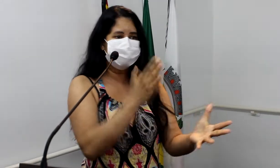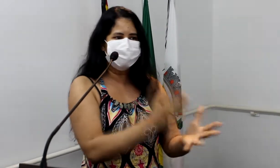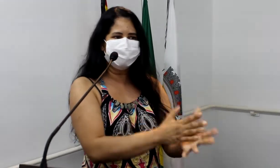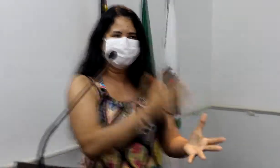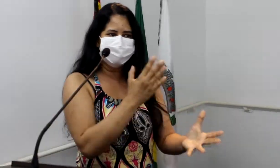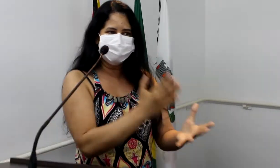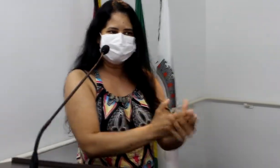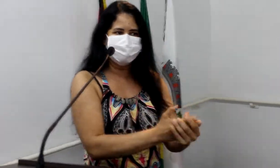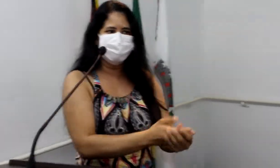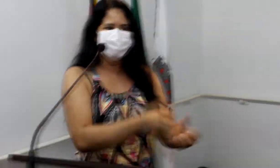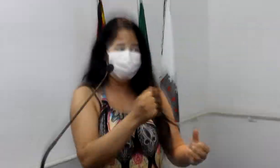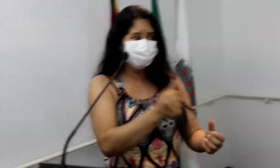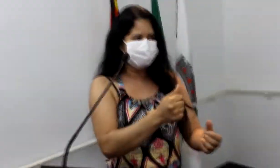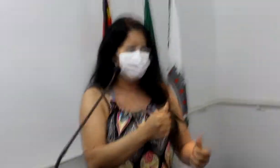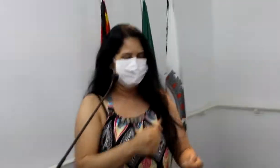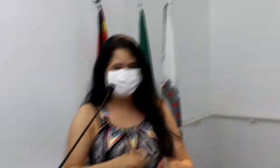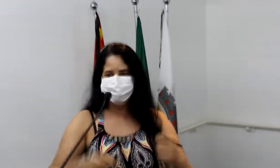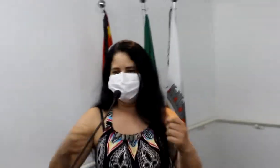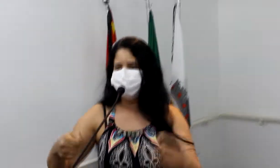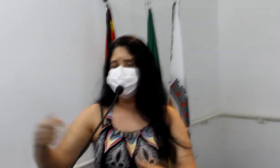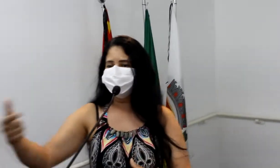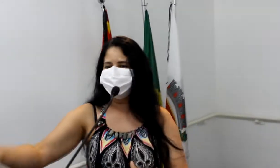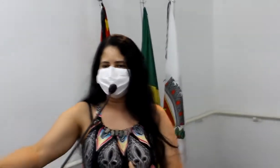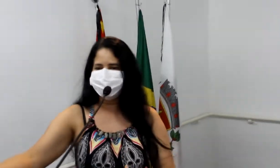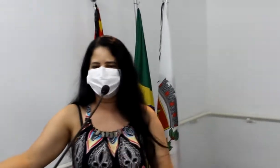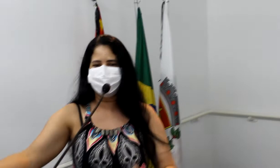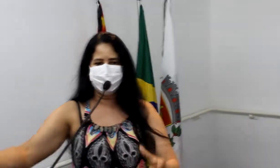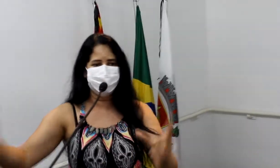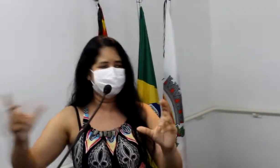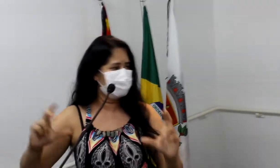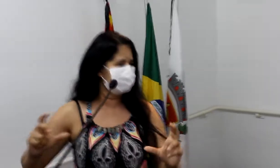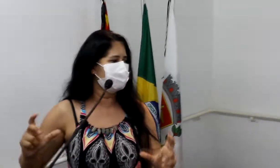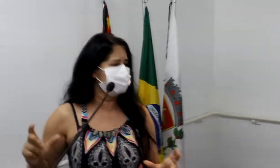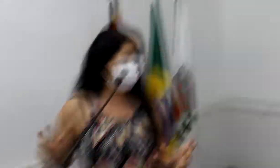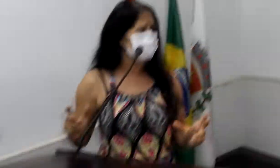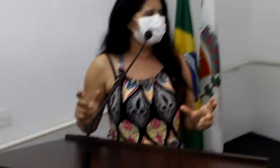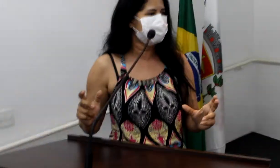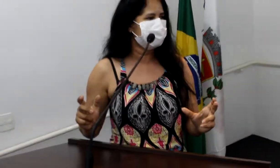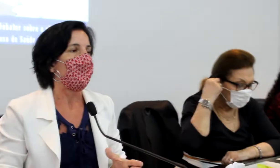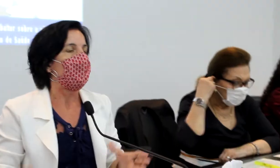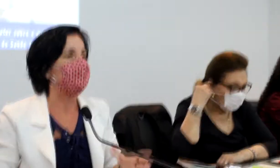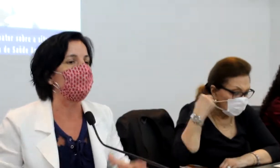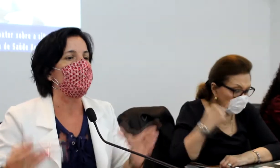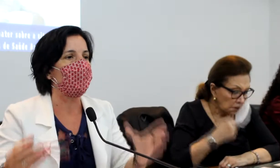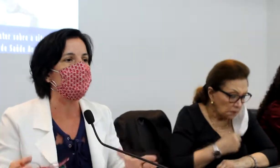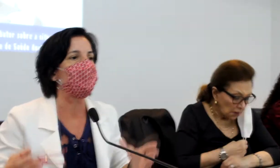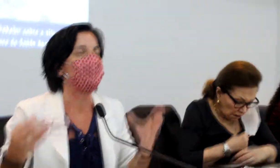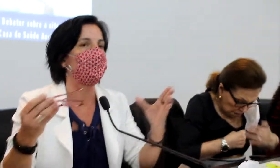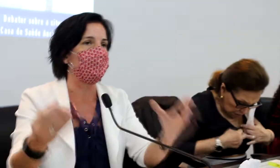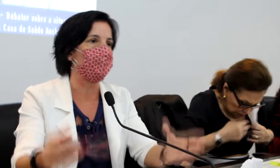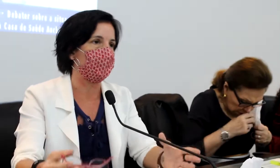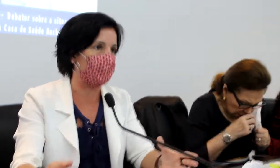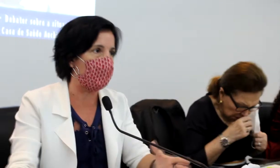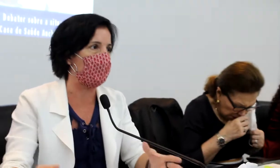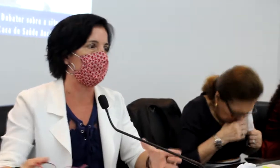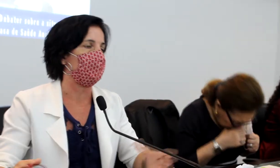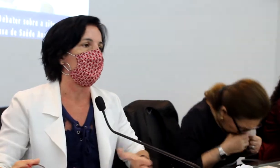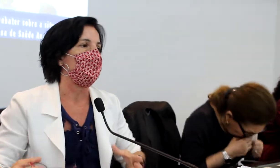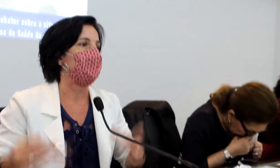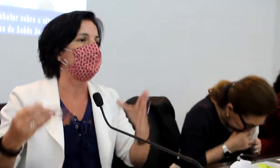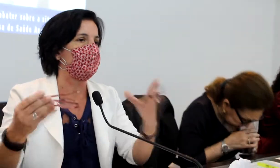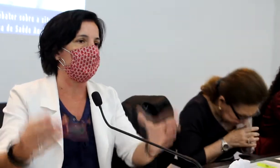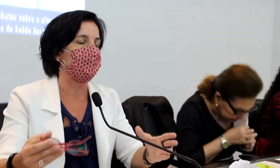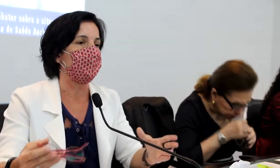Ou com esse dinheiro que ele está oferecendo, ele não pode dar entrada em outro imóvel para alocar a gente. Esse dinheiro que está sendo